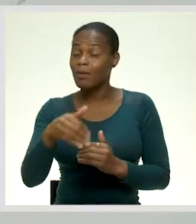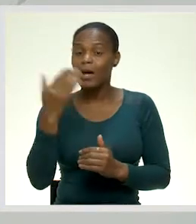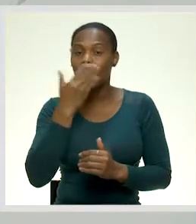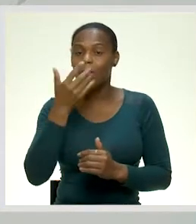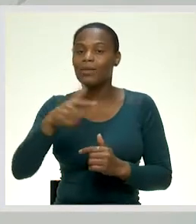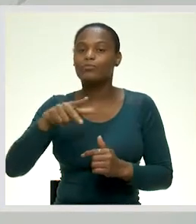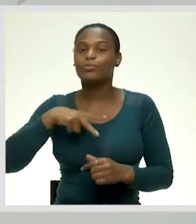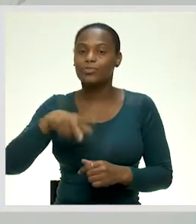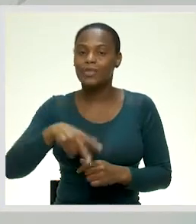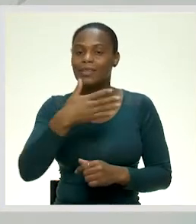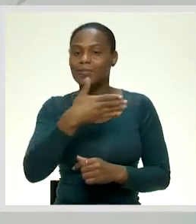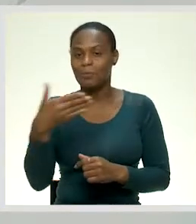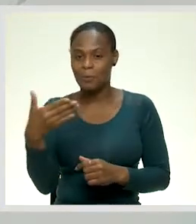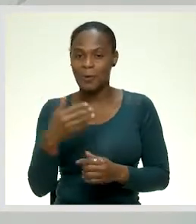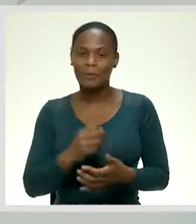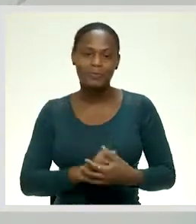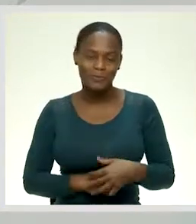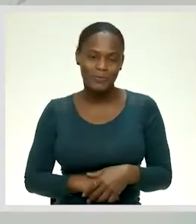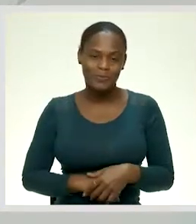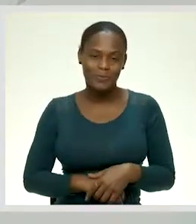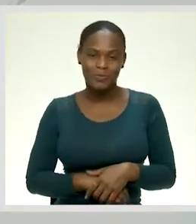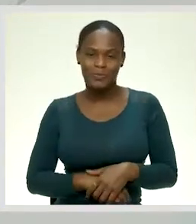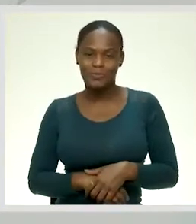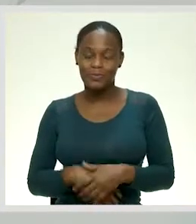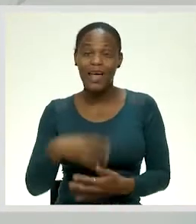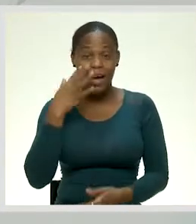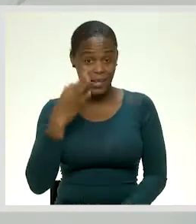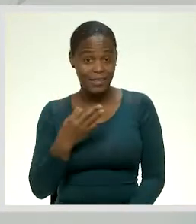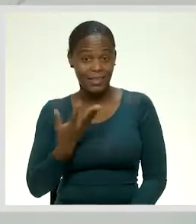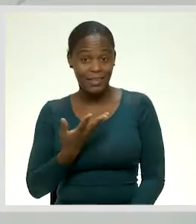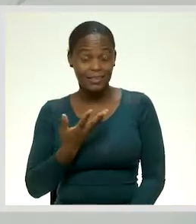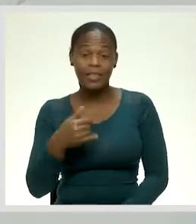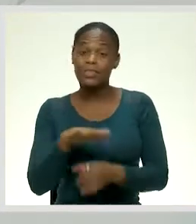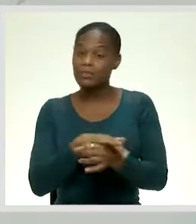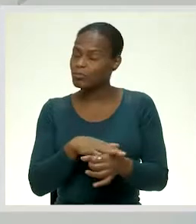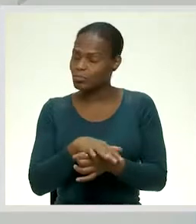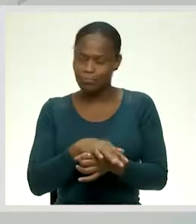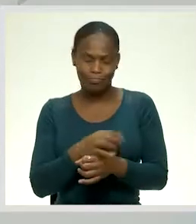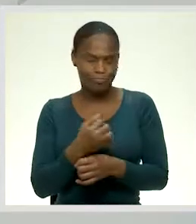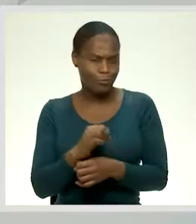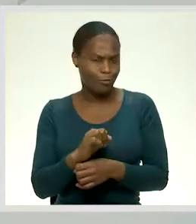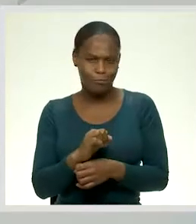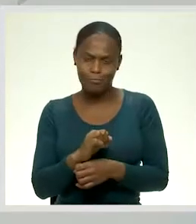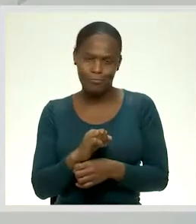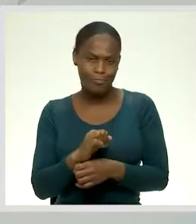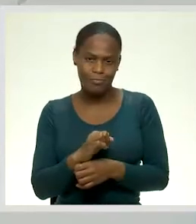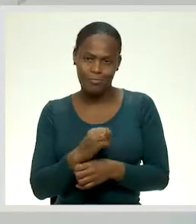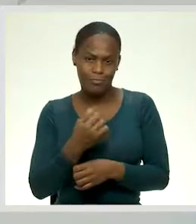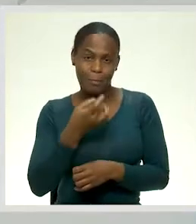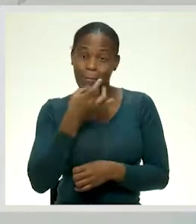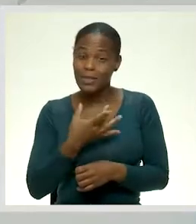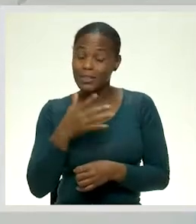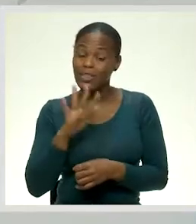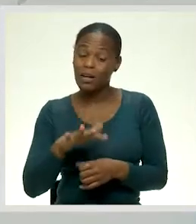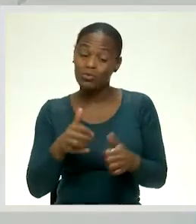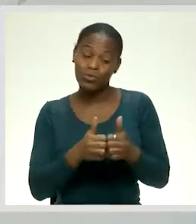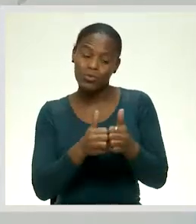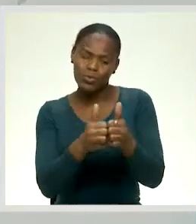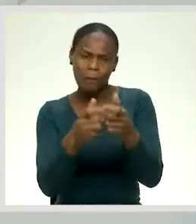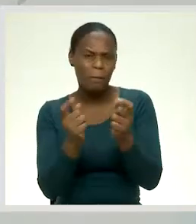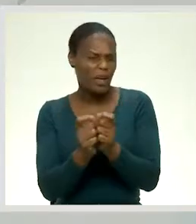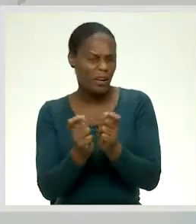do 11º ano. Ainda a situação não nos favorece estarmos juntos, muito próximos.